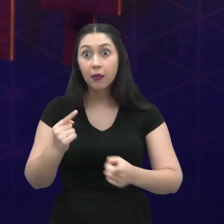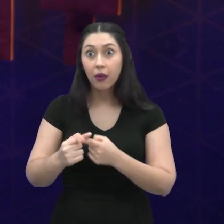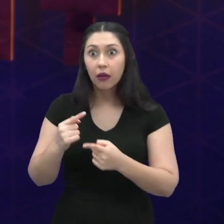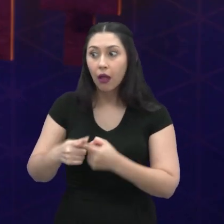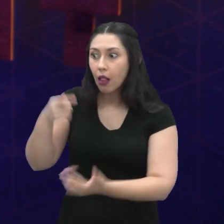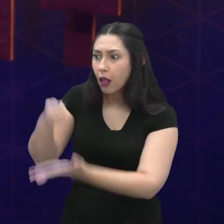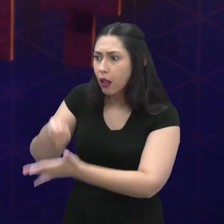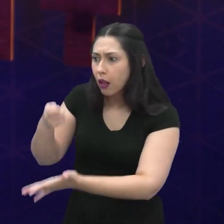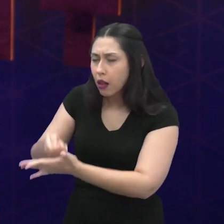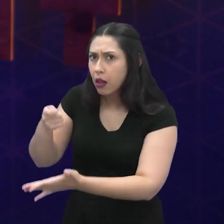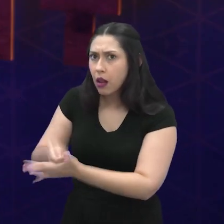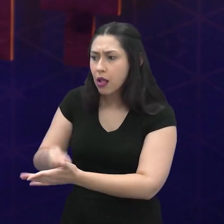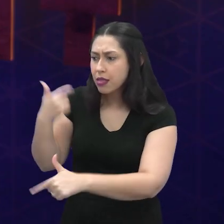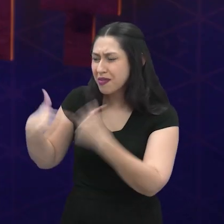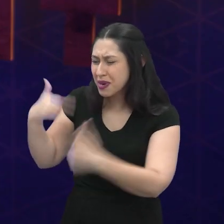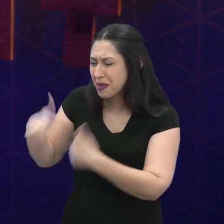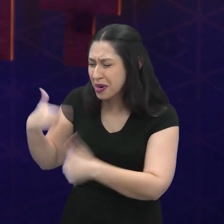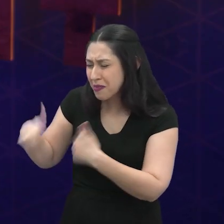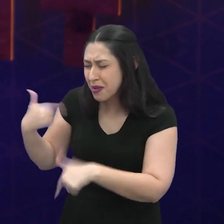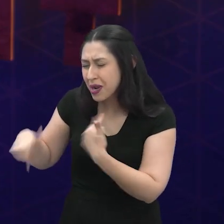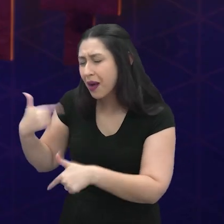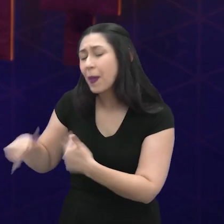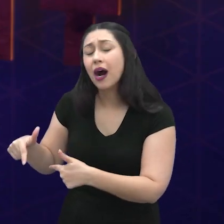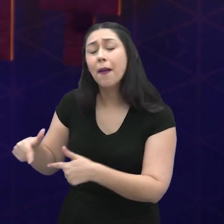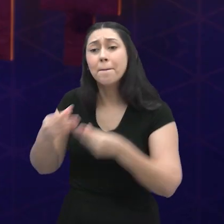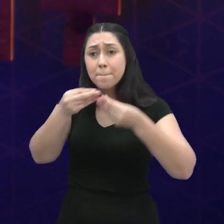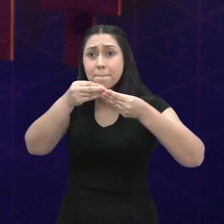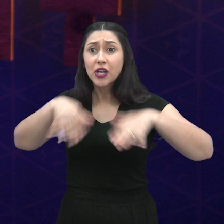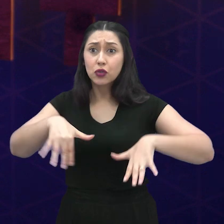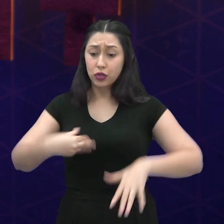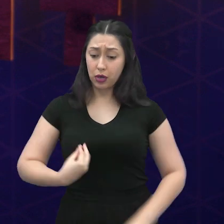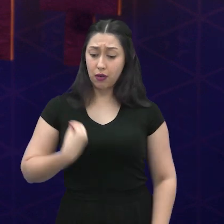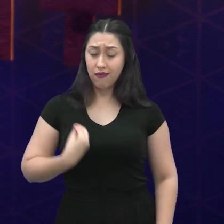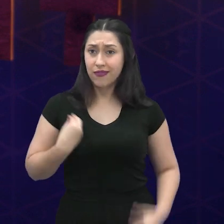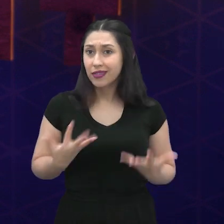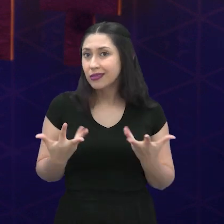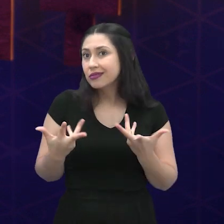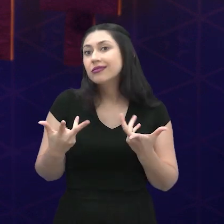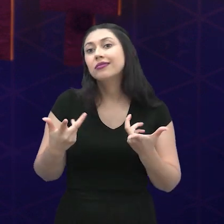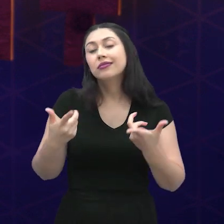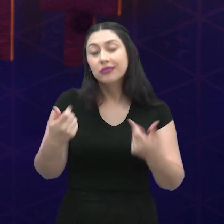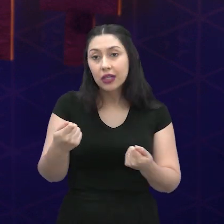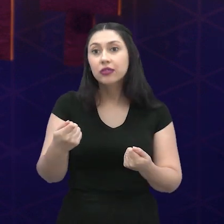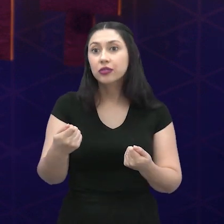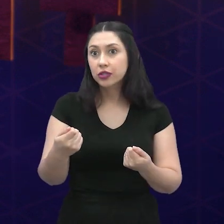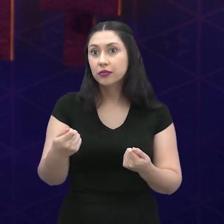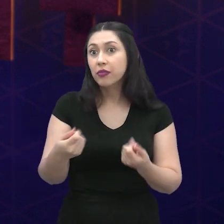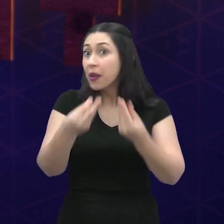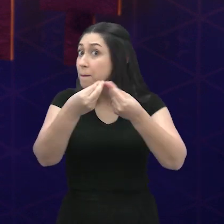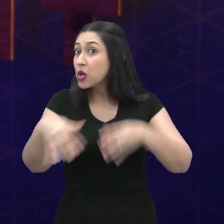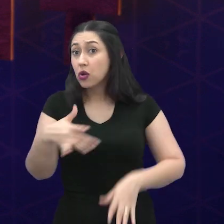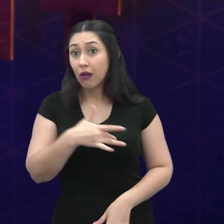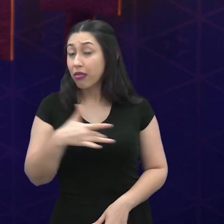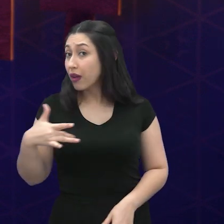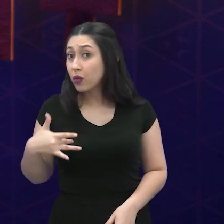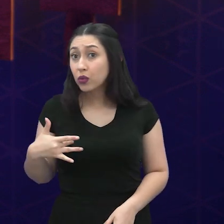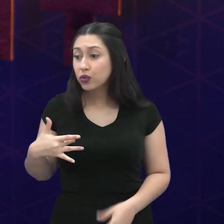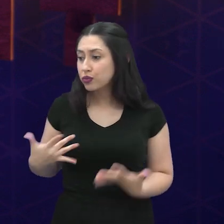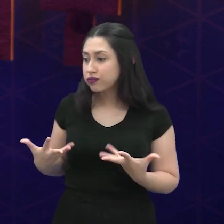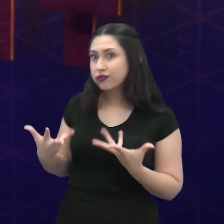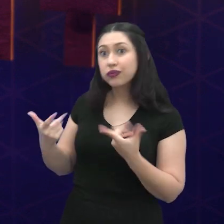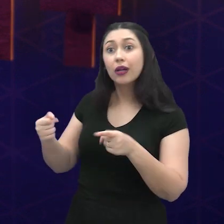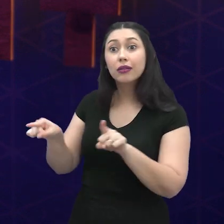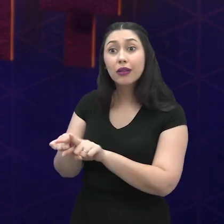horária abusiva imposta por escala de trabalho afeta negativamente a qualidade da vida dos empregados, comprometendo sua